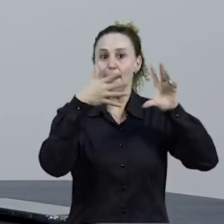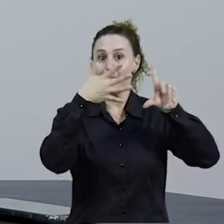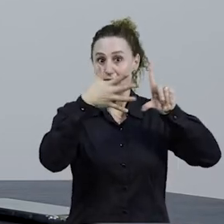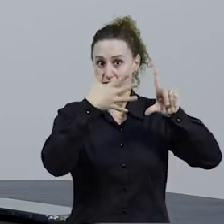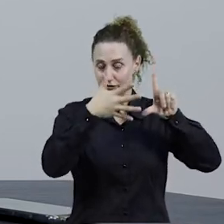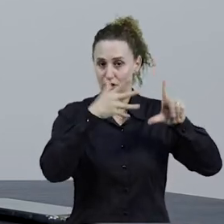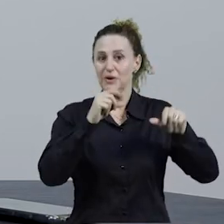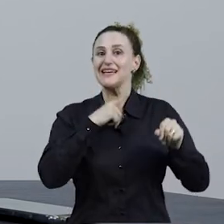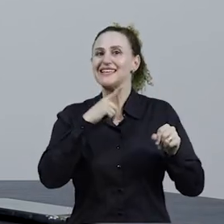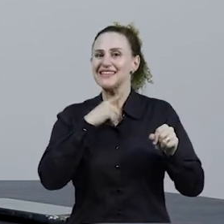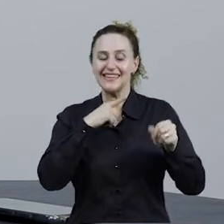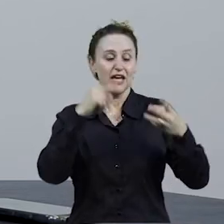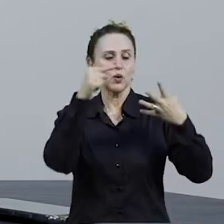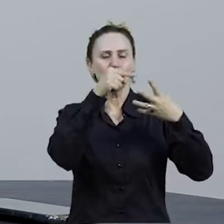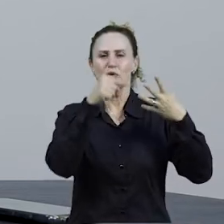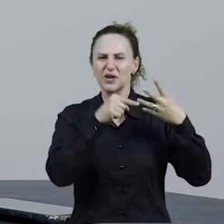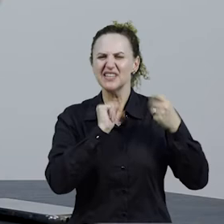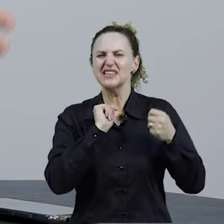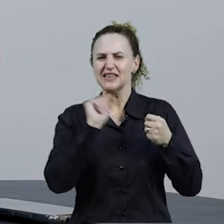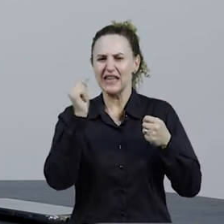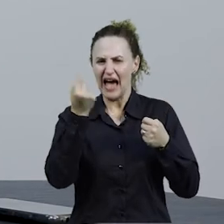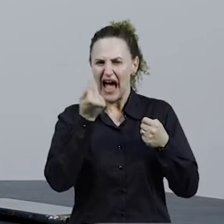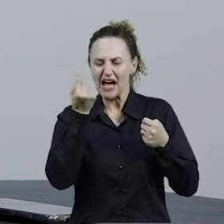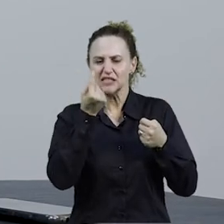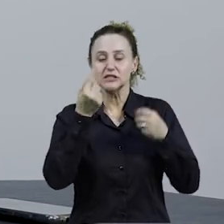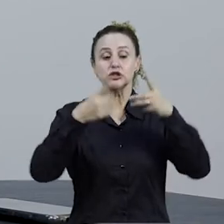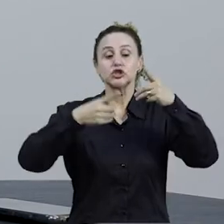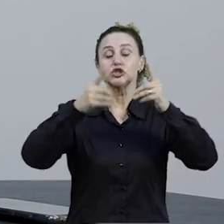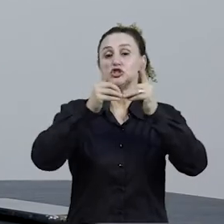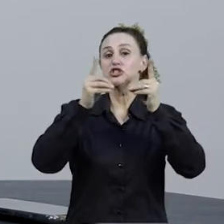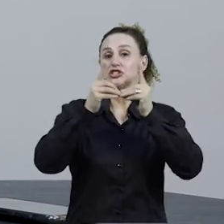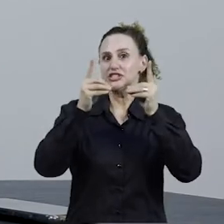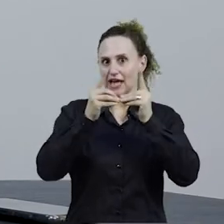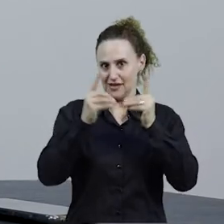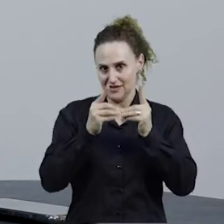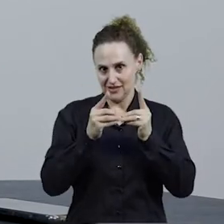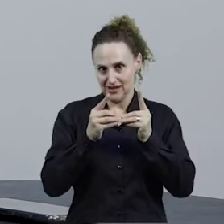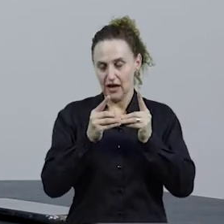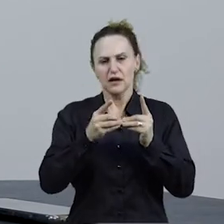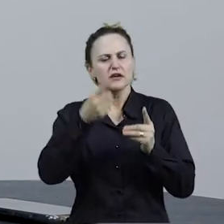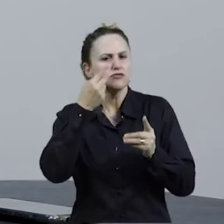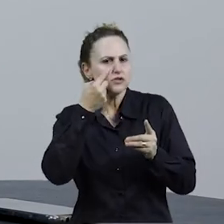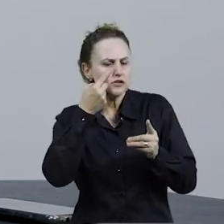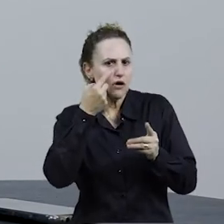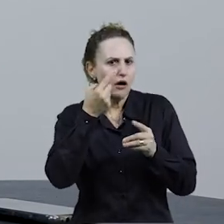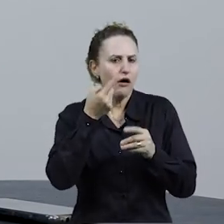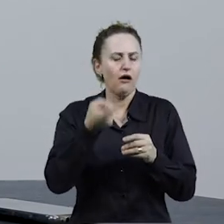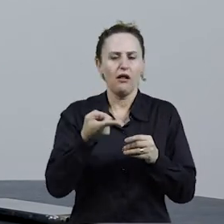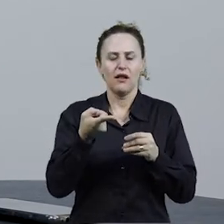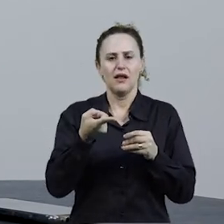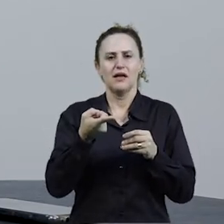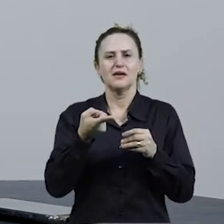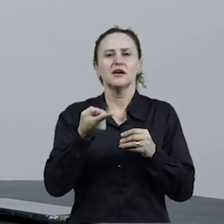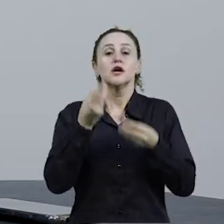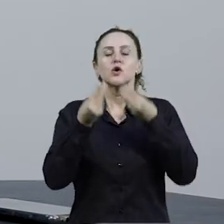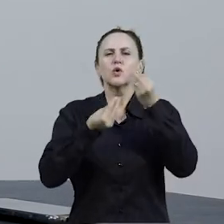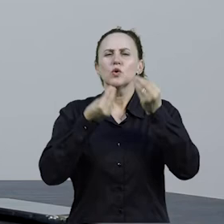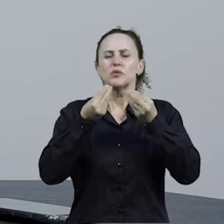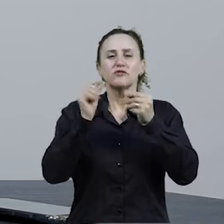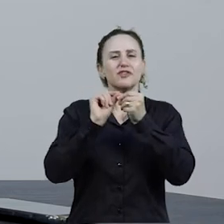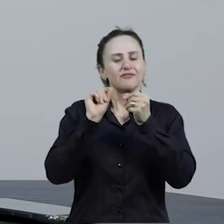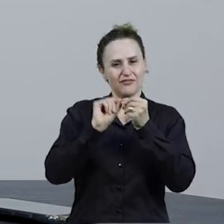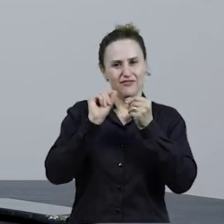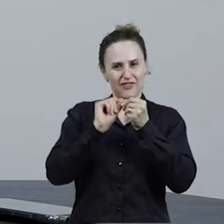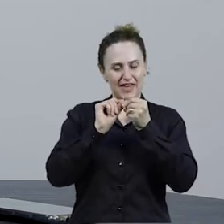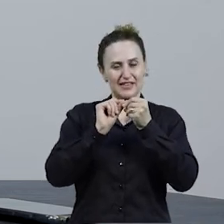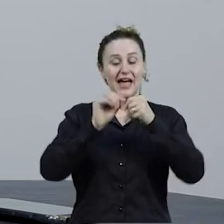unidade didática, de um livro didático, né? Para que vocês também, que também pensam, né? Que foi elaborada